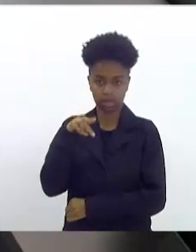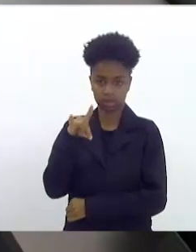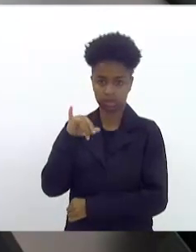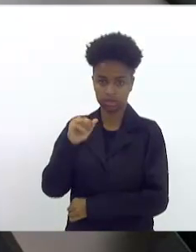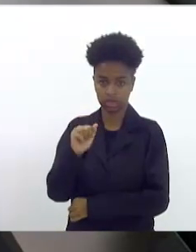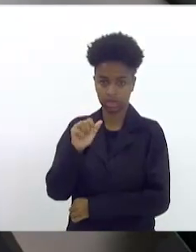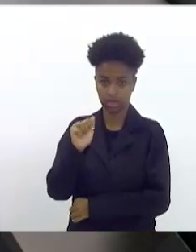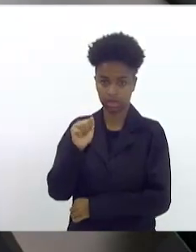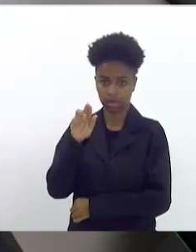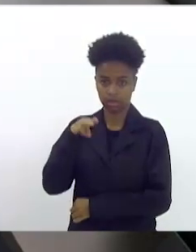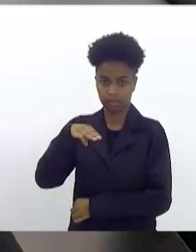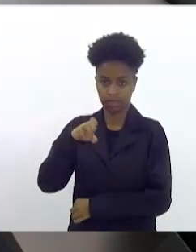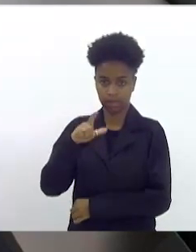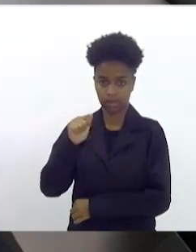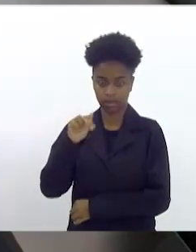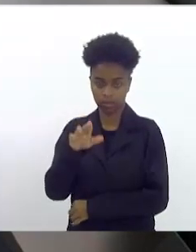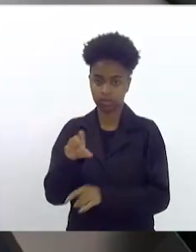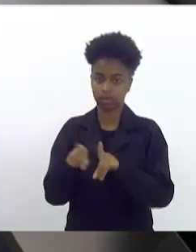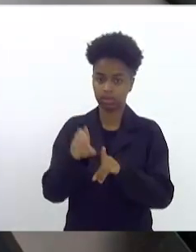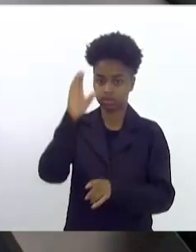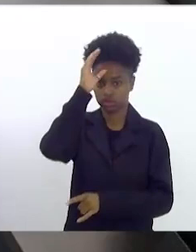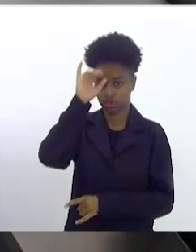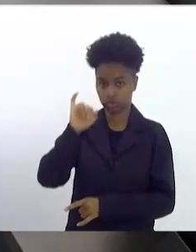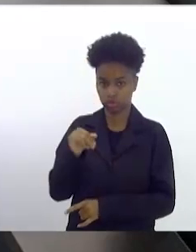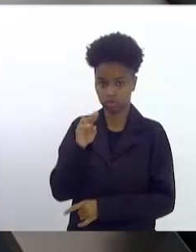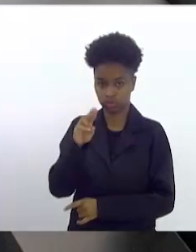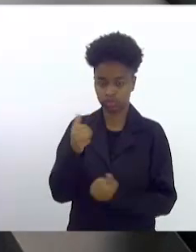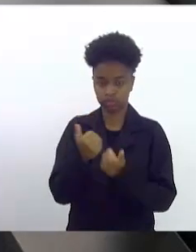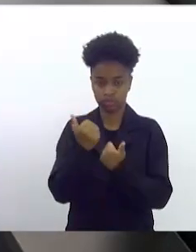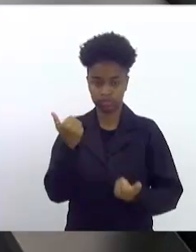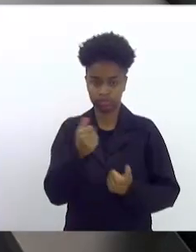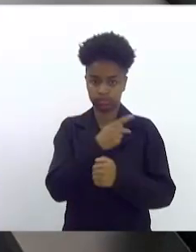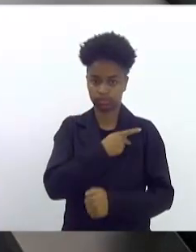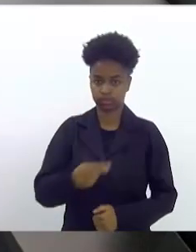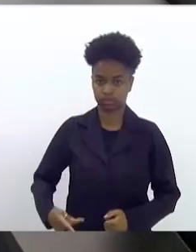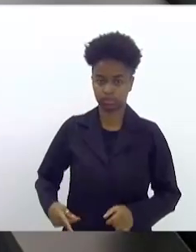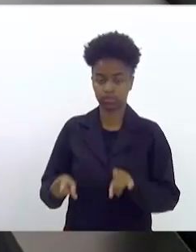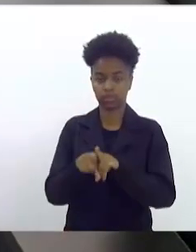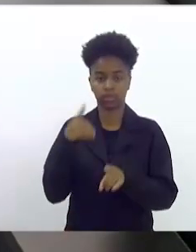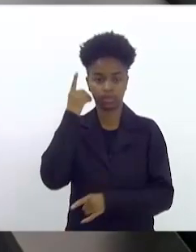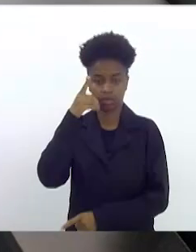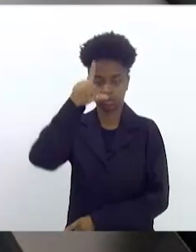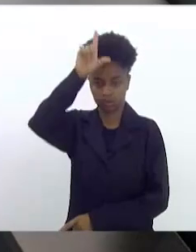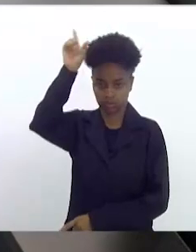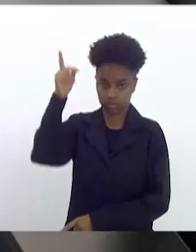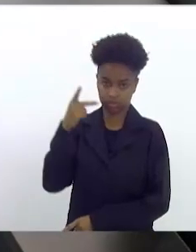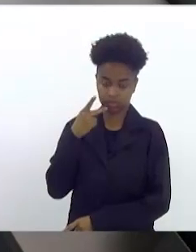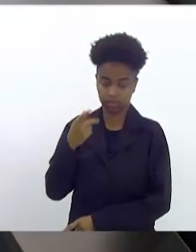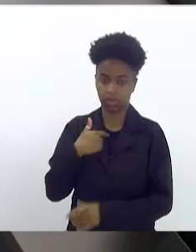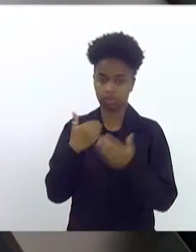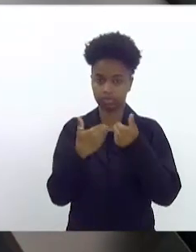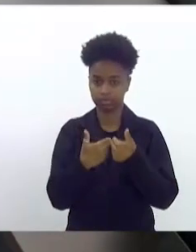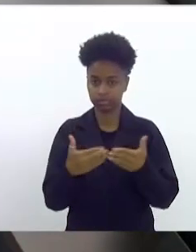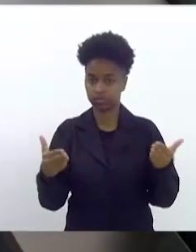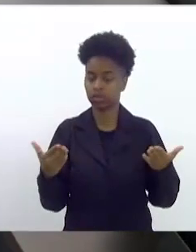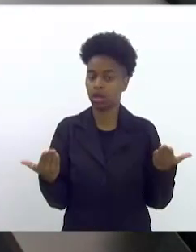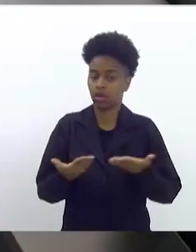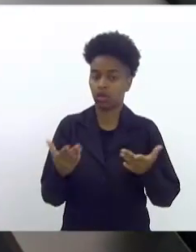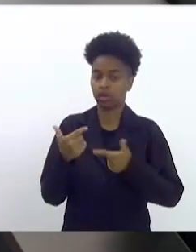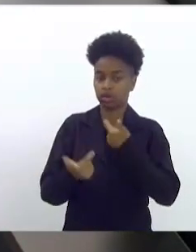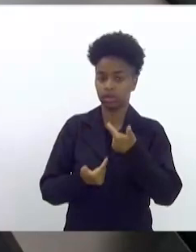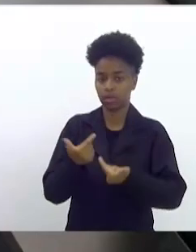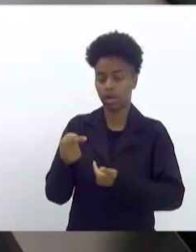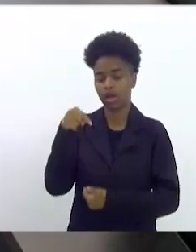Armelau, relatora, deputada Tia Ju, vice-presidente, e deputado Luiz Paulo. Dou por abertos os trabalhos